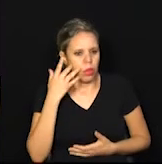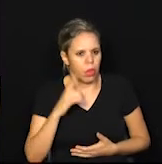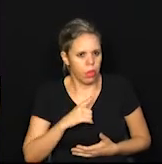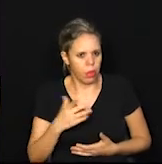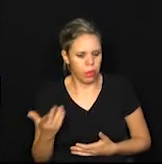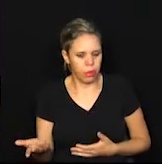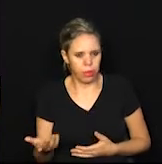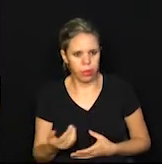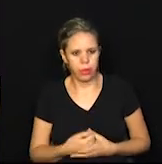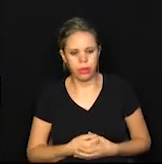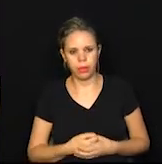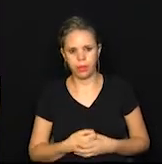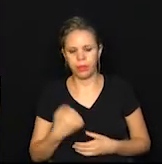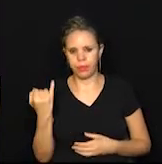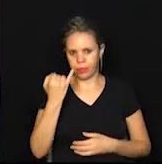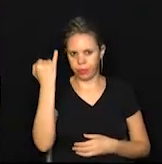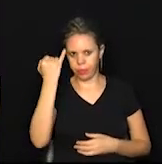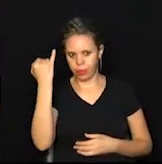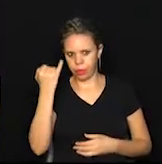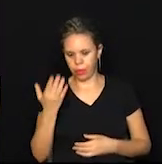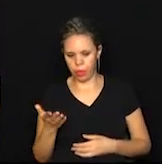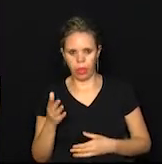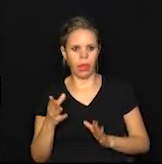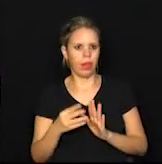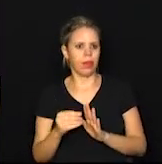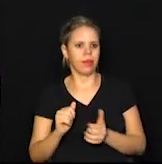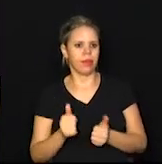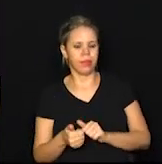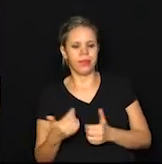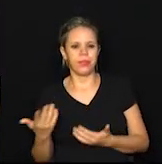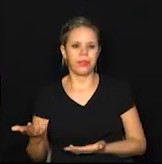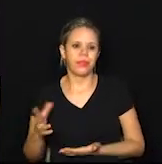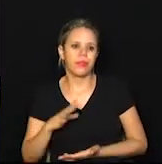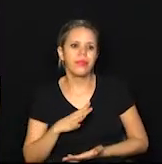uma importância muito grande essa modalidade na nossa cidade.